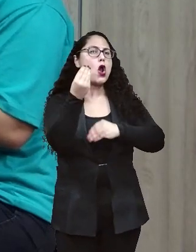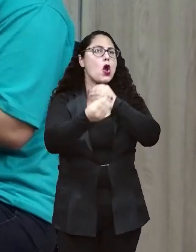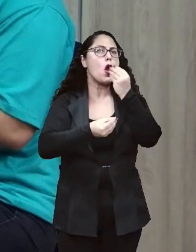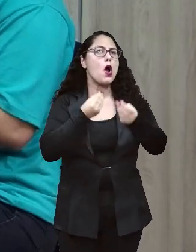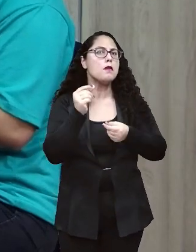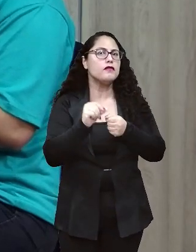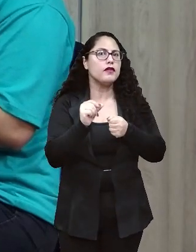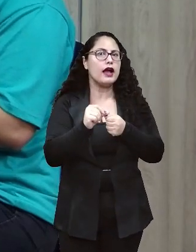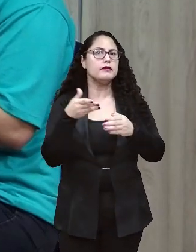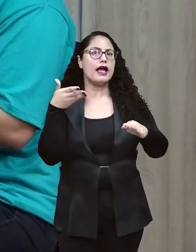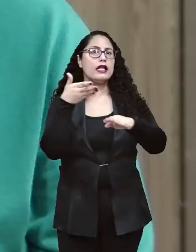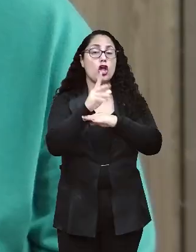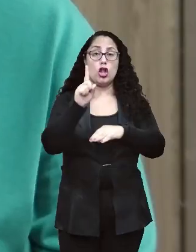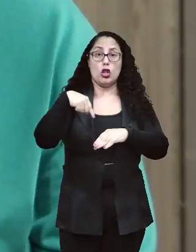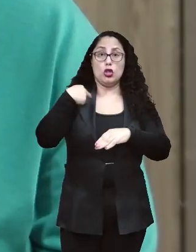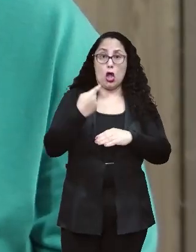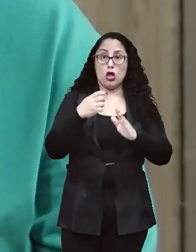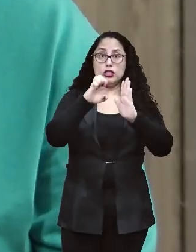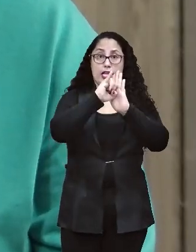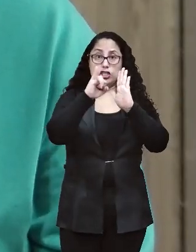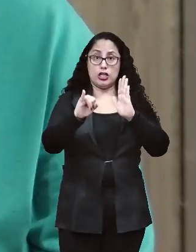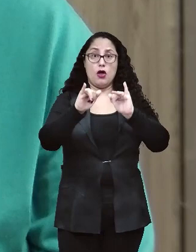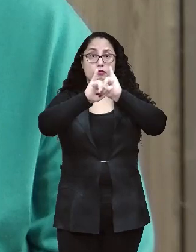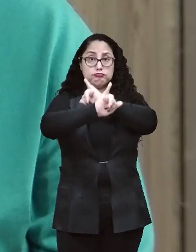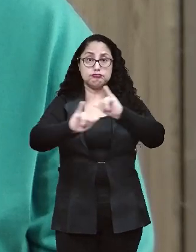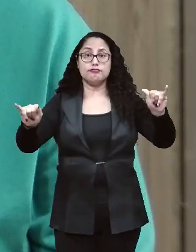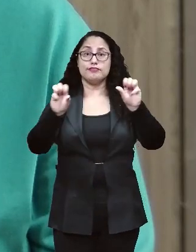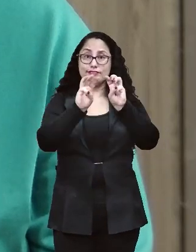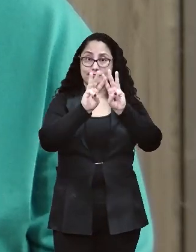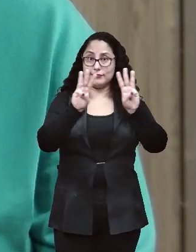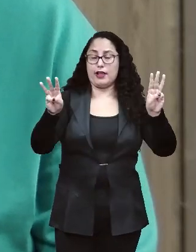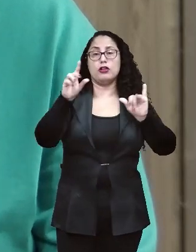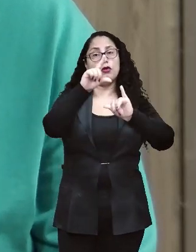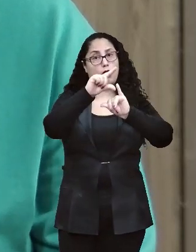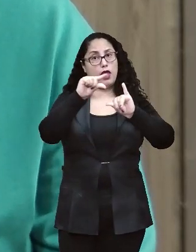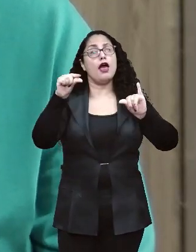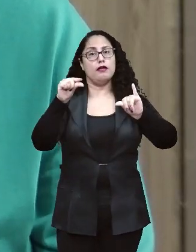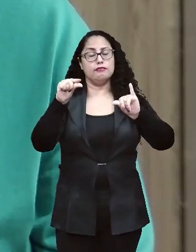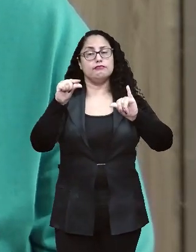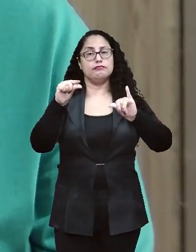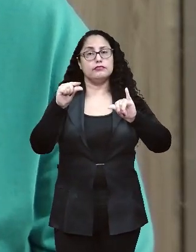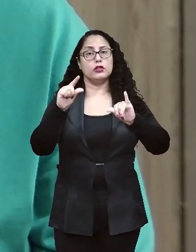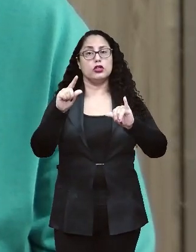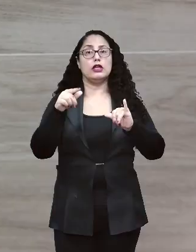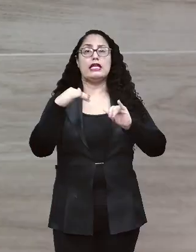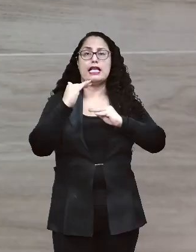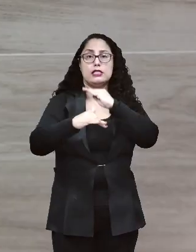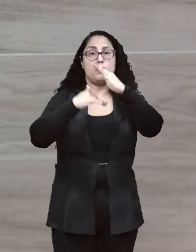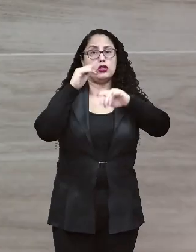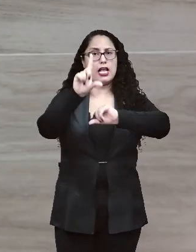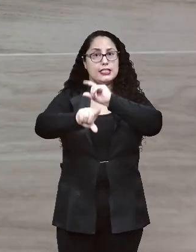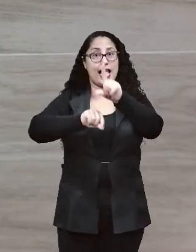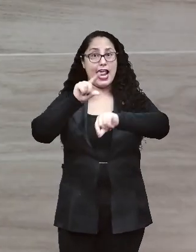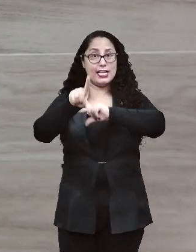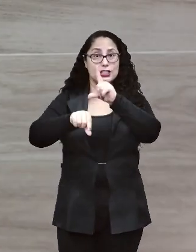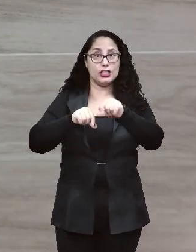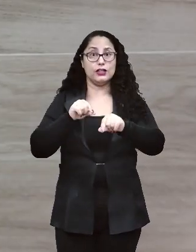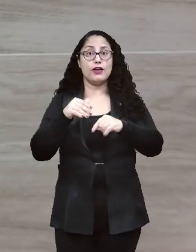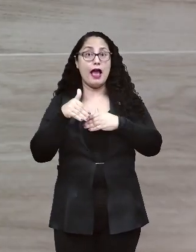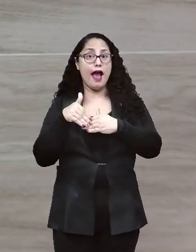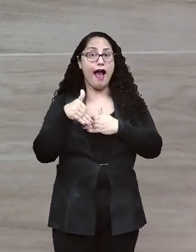faz para entrar? Todos os nossos editais são publicados no site do IFB, né? E aí esse processo seletivo ele é